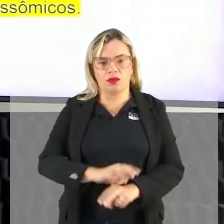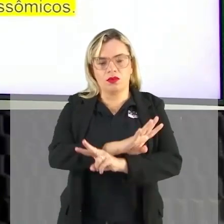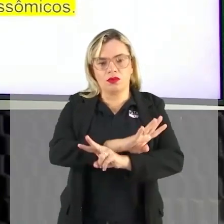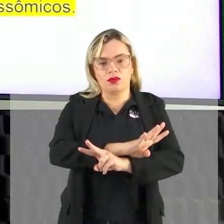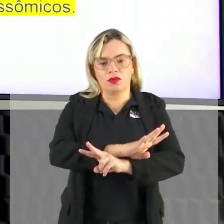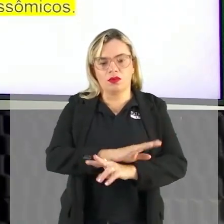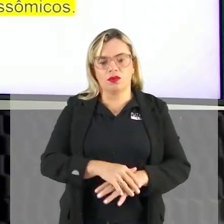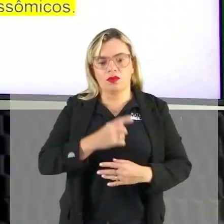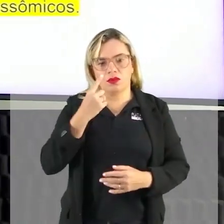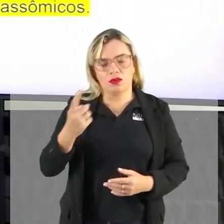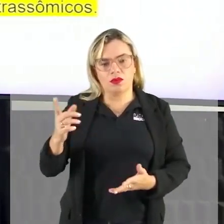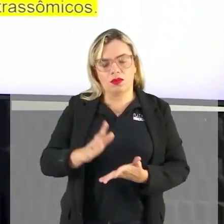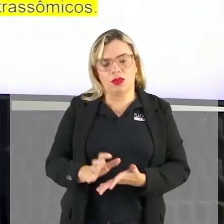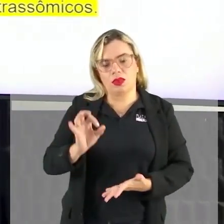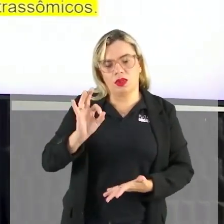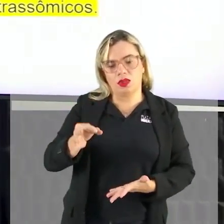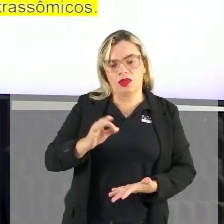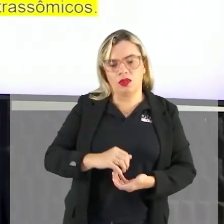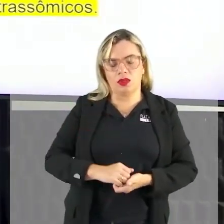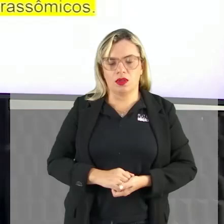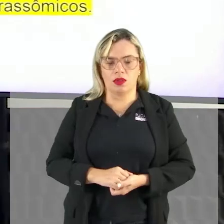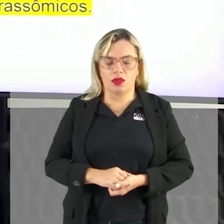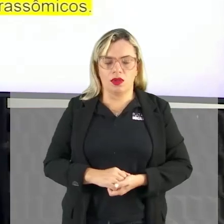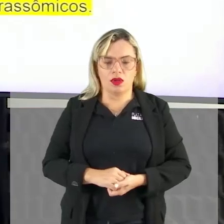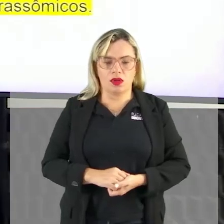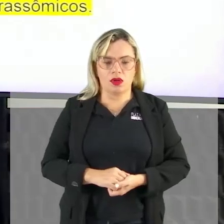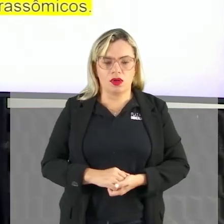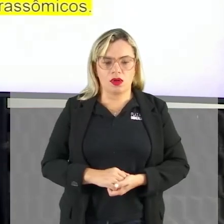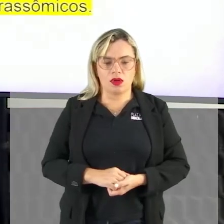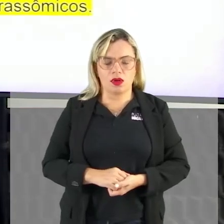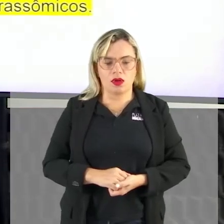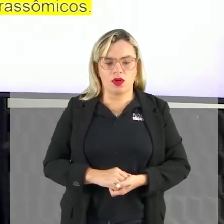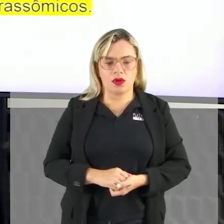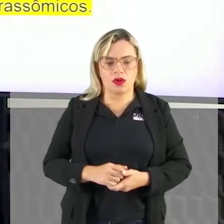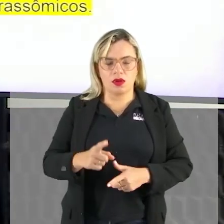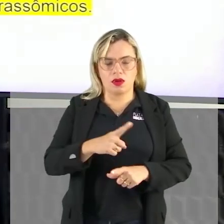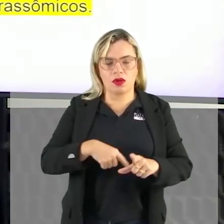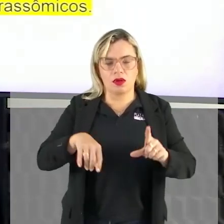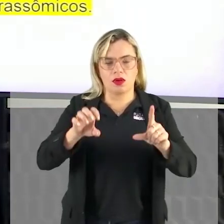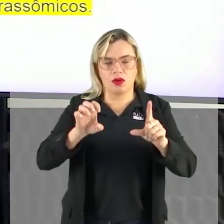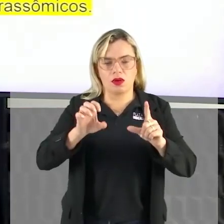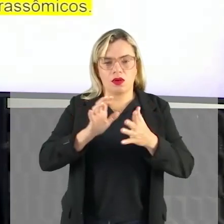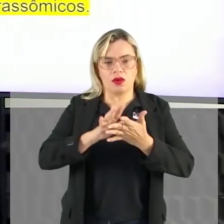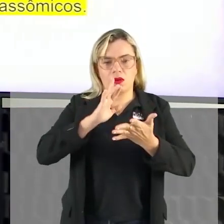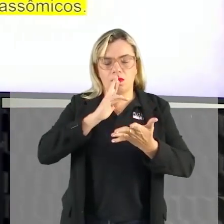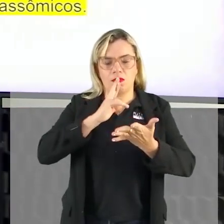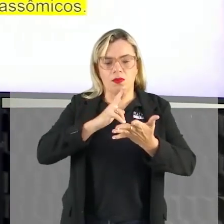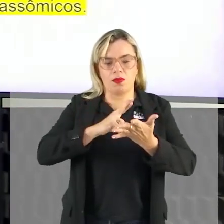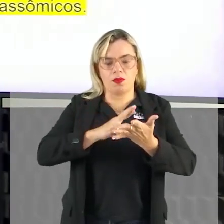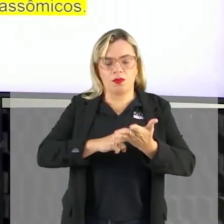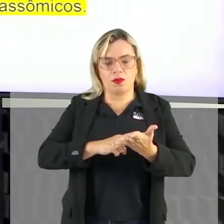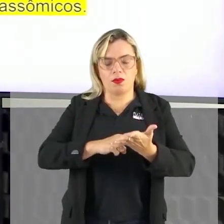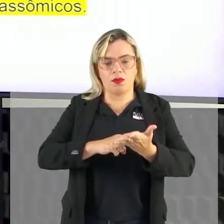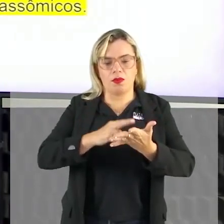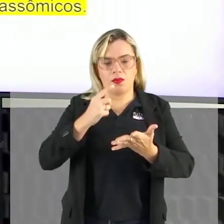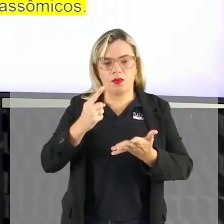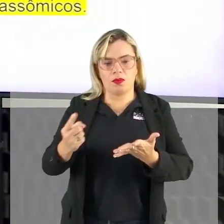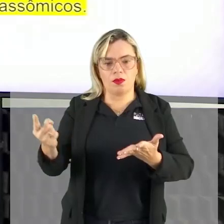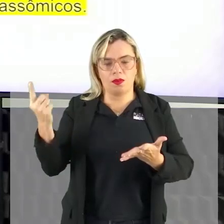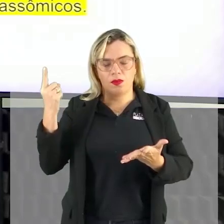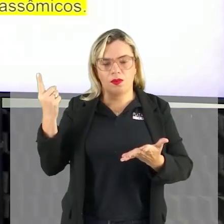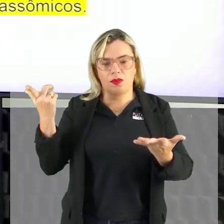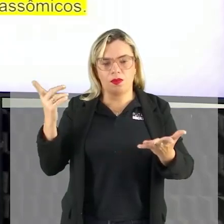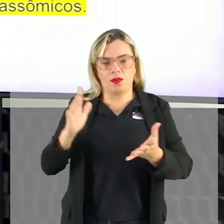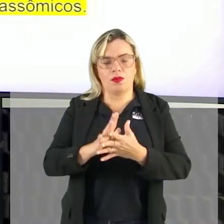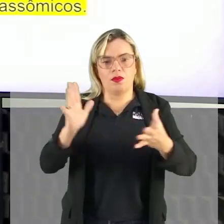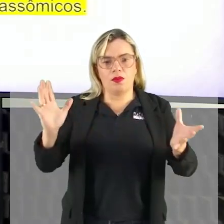tá? Normal, 3N, 4N. Então, essa é a resposta para esse casal que